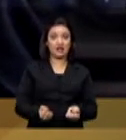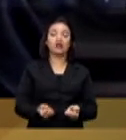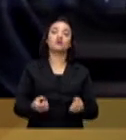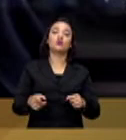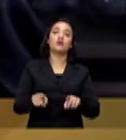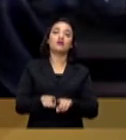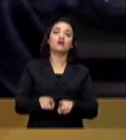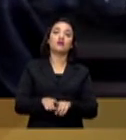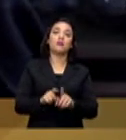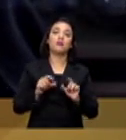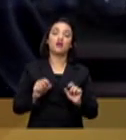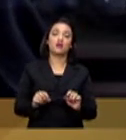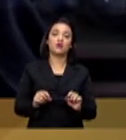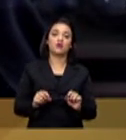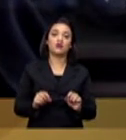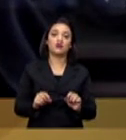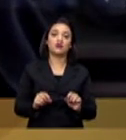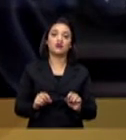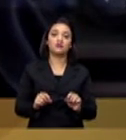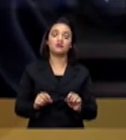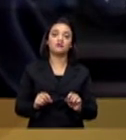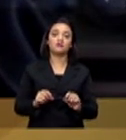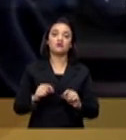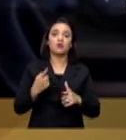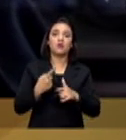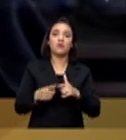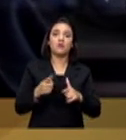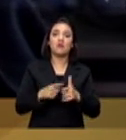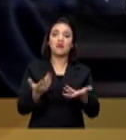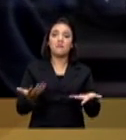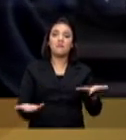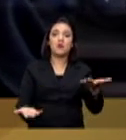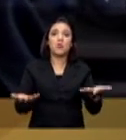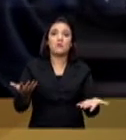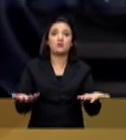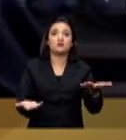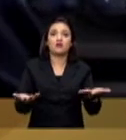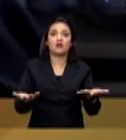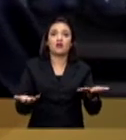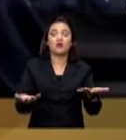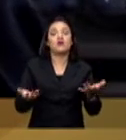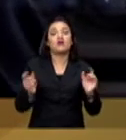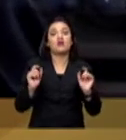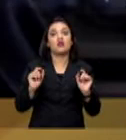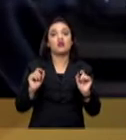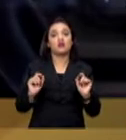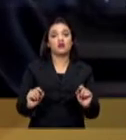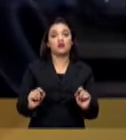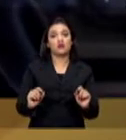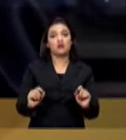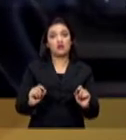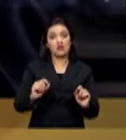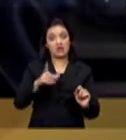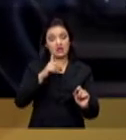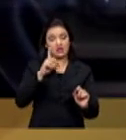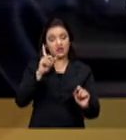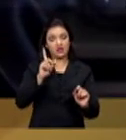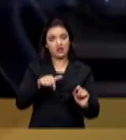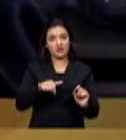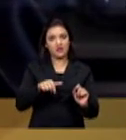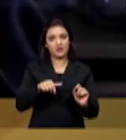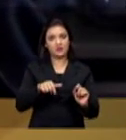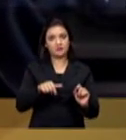como destacado, temos um problema de proporcionalidade. O princípio ou o mandamento